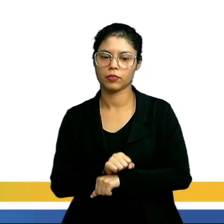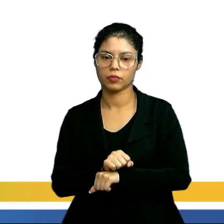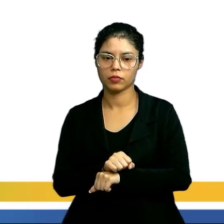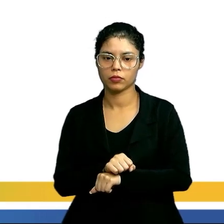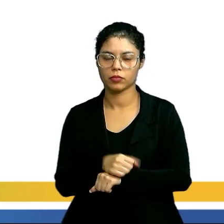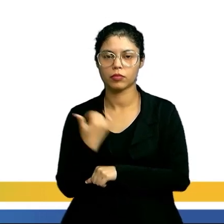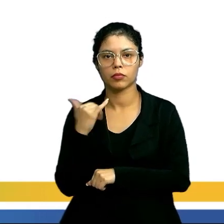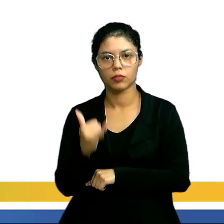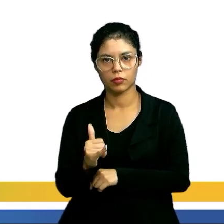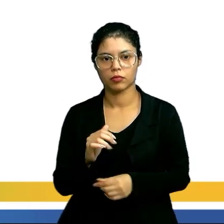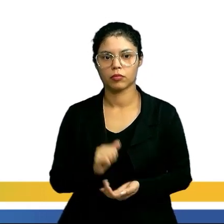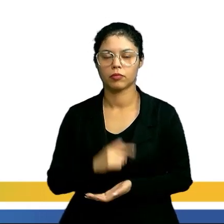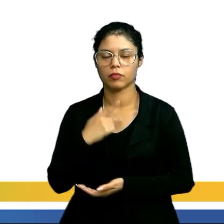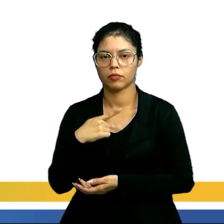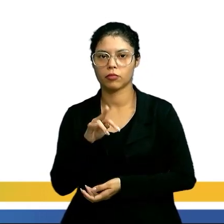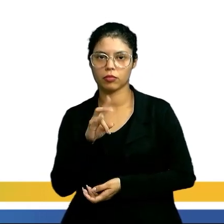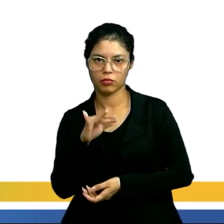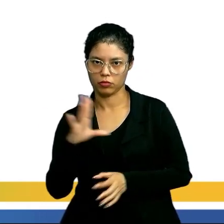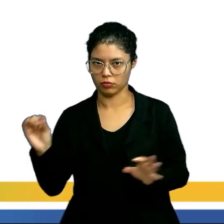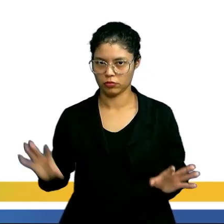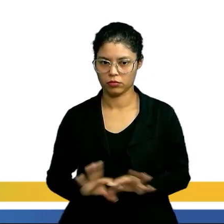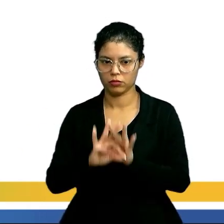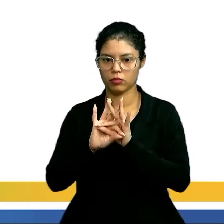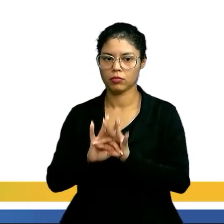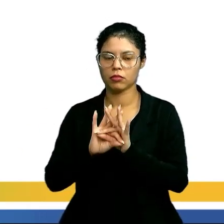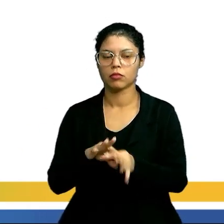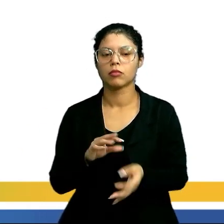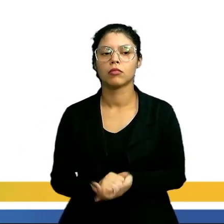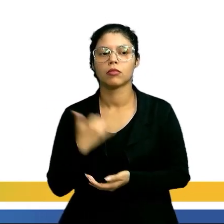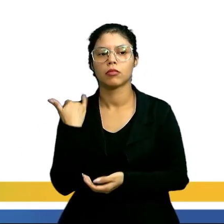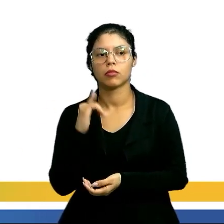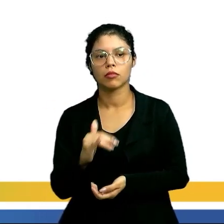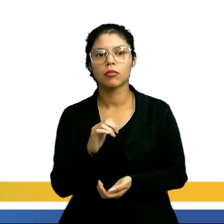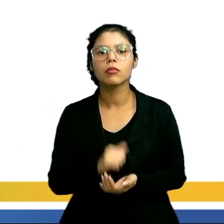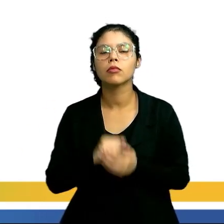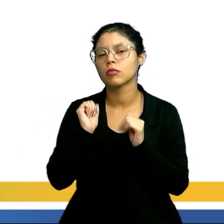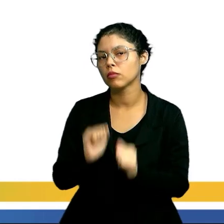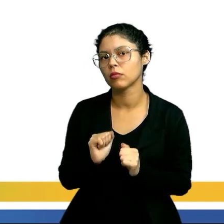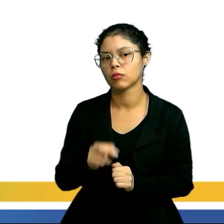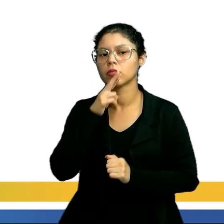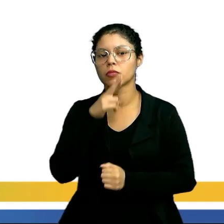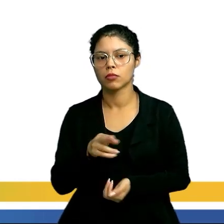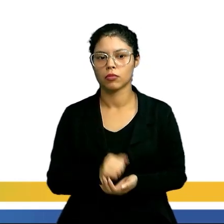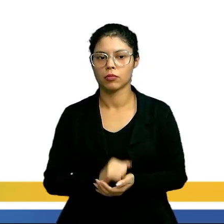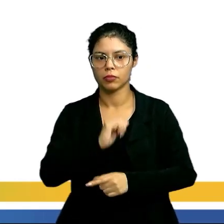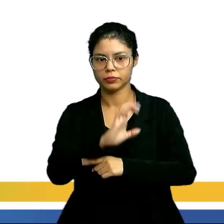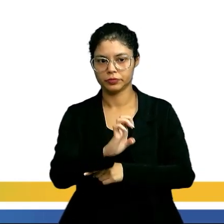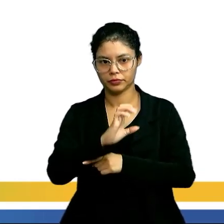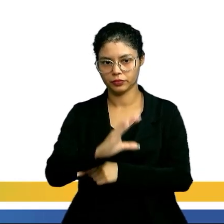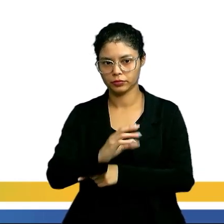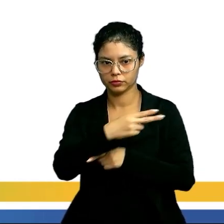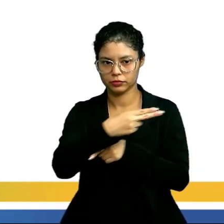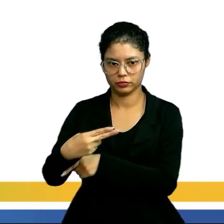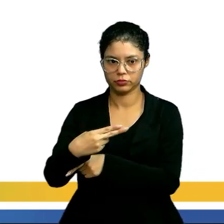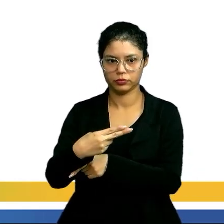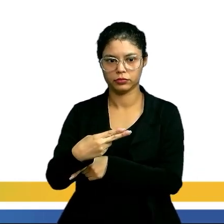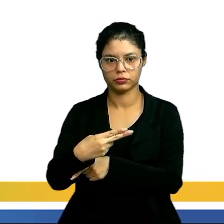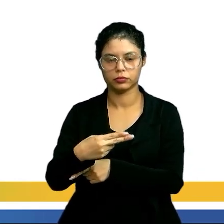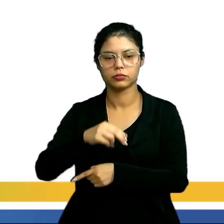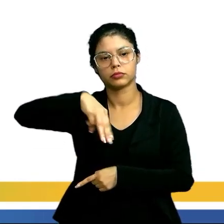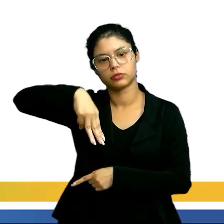transformada em energia térmica, luminosa, acústica. Então, é o que podemos observar de acordo com o que o próprio Antoine Lavoisier